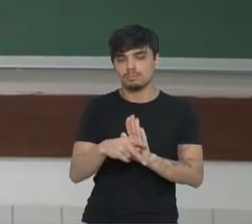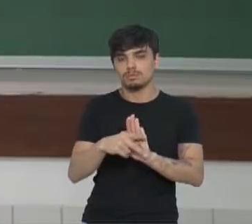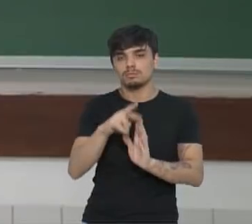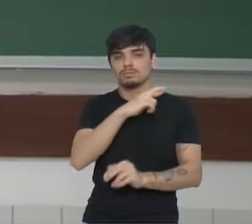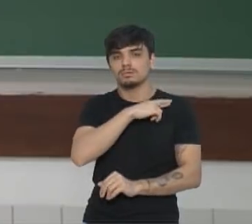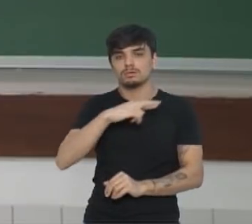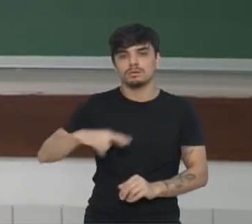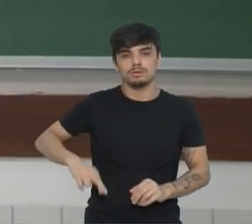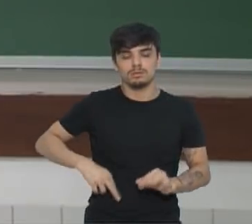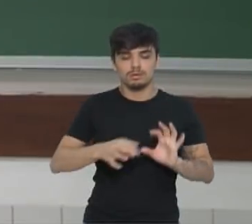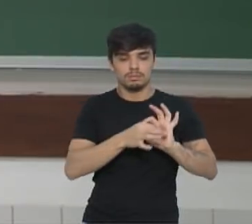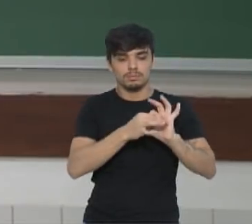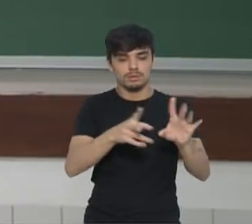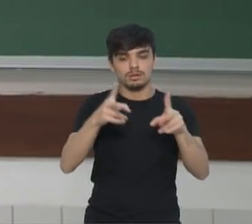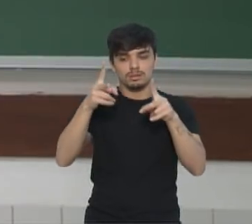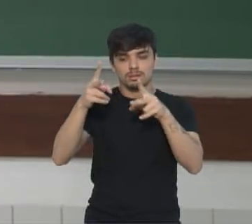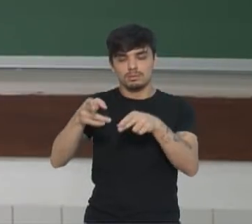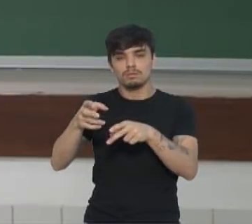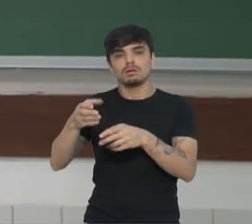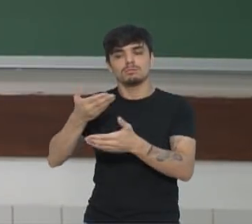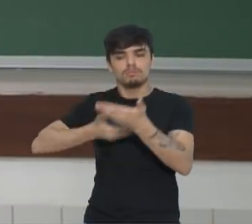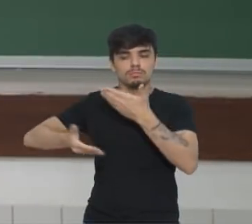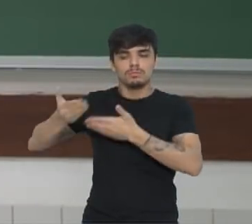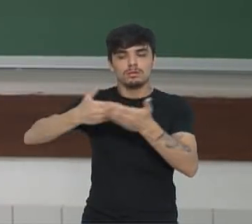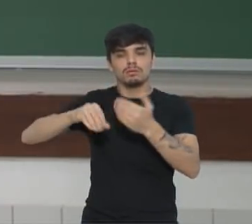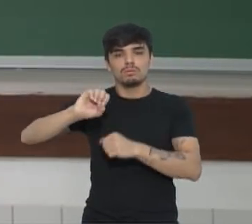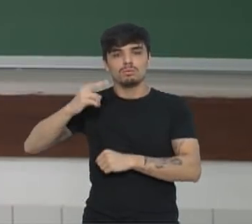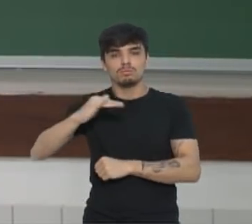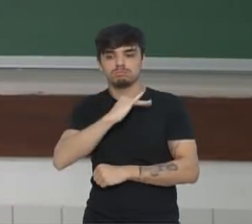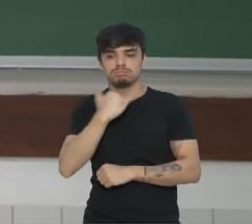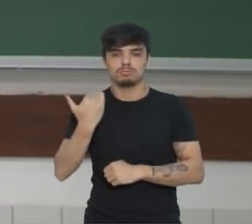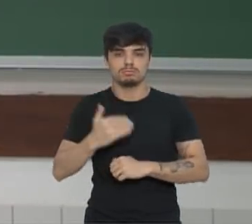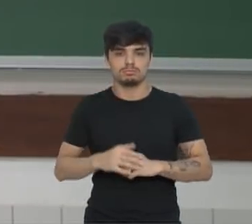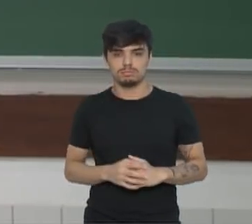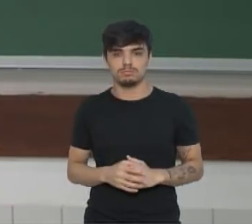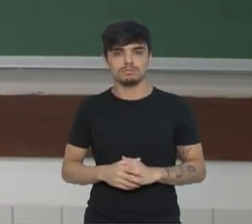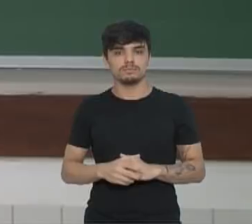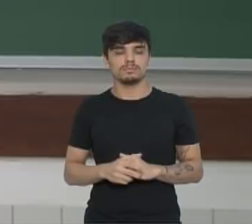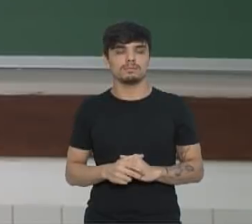liberdade, igualdade, fraternidade ou a morte.